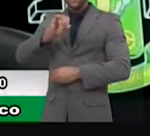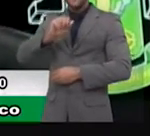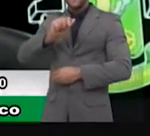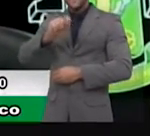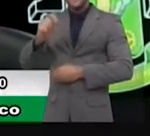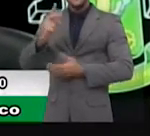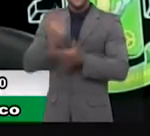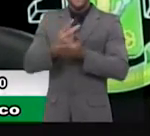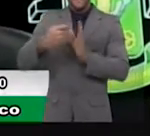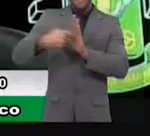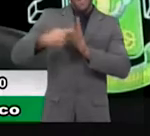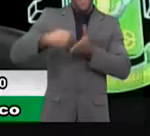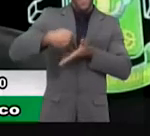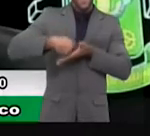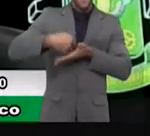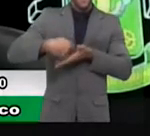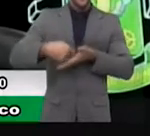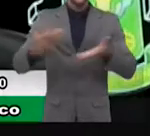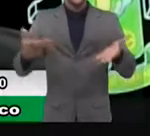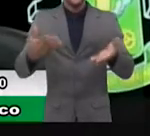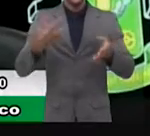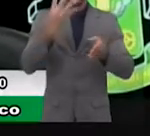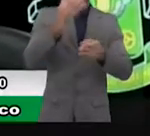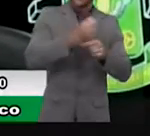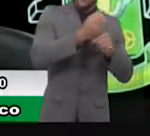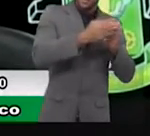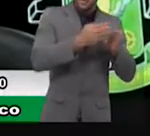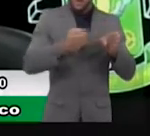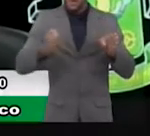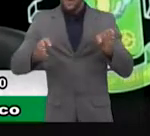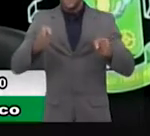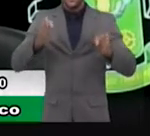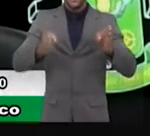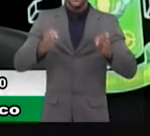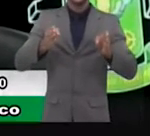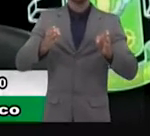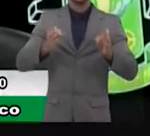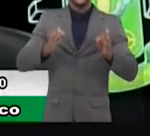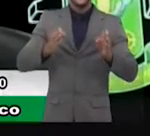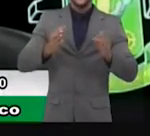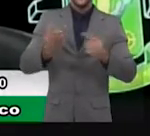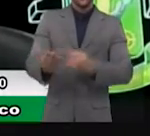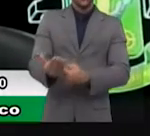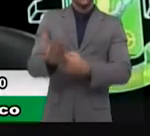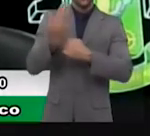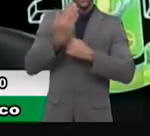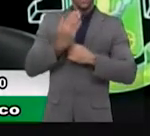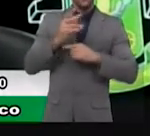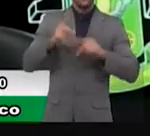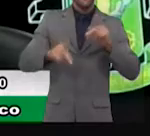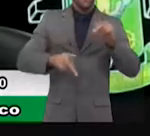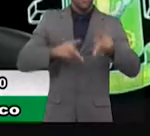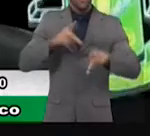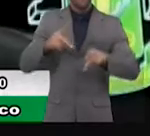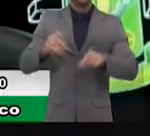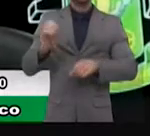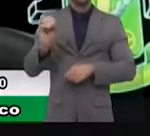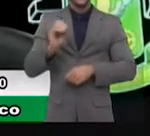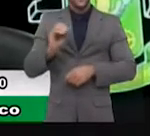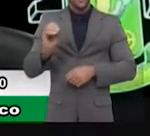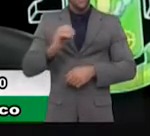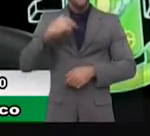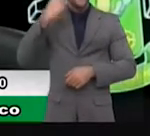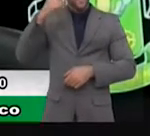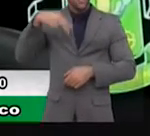todos os vereadores que participaram desses 4 anos, que trouxeram a parcela de contribuição para o crescimento. O vereador Daniel foi muito